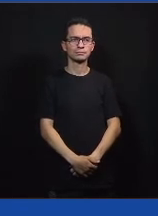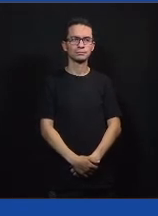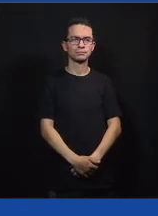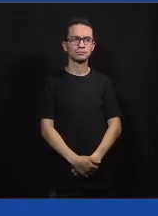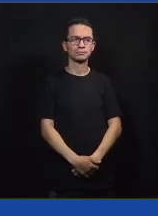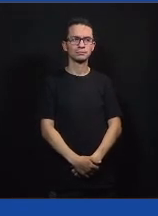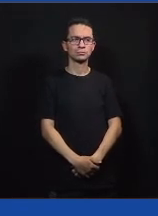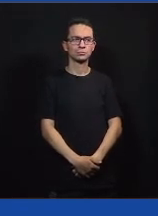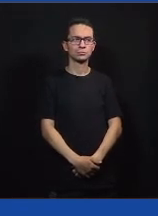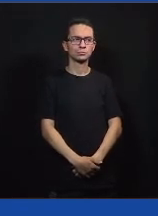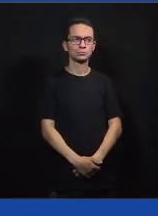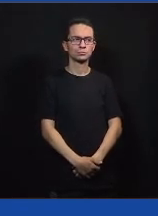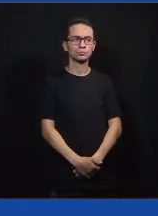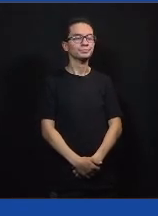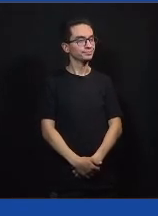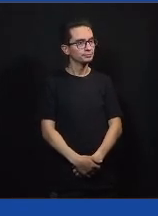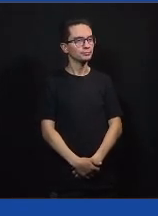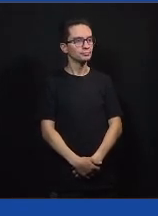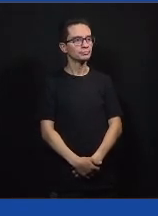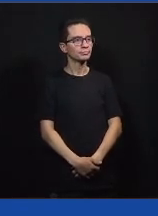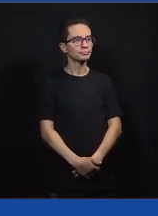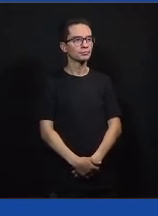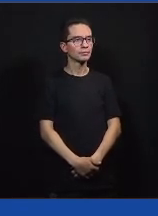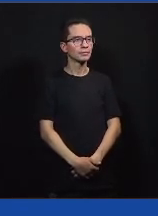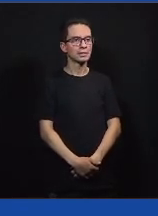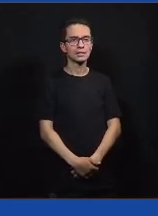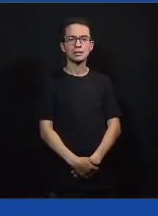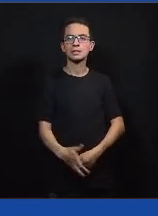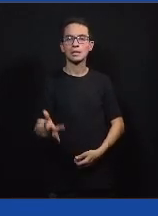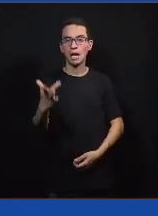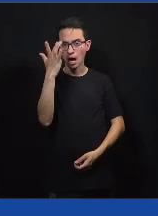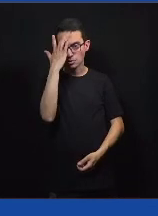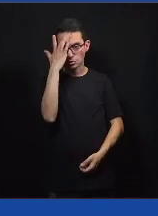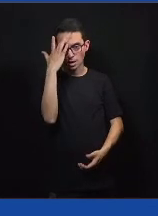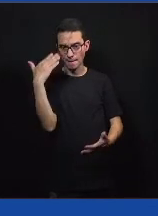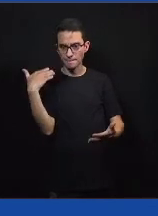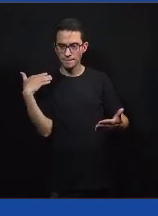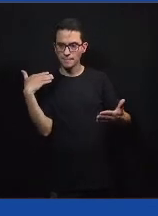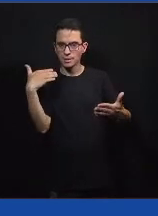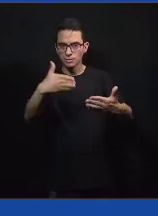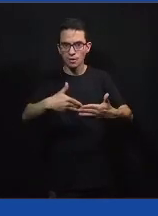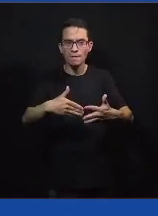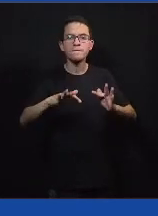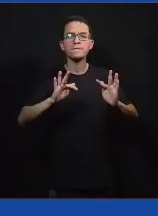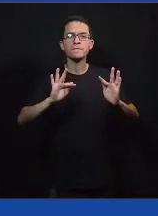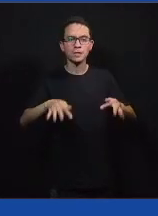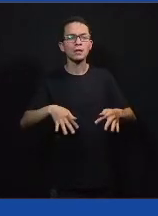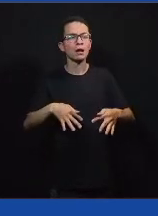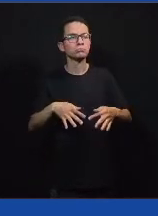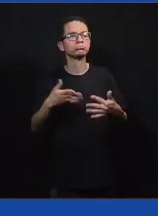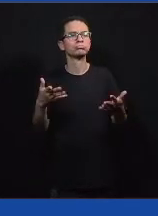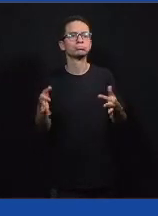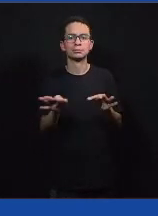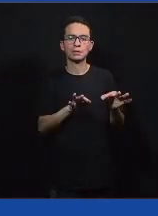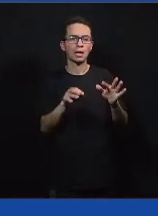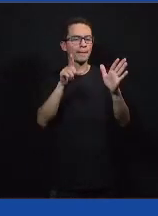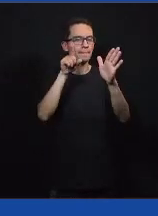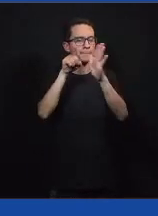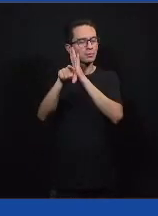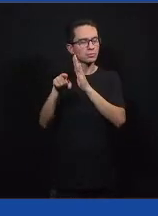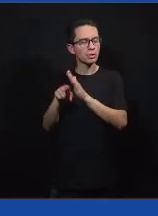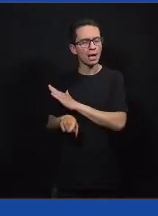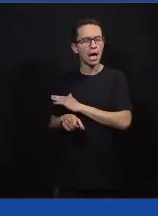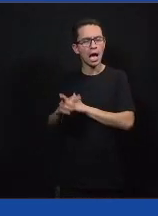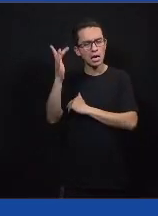e o Fê eu acho que a gente vai encerrando né E o pessoal tá preparando as perguntas a gente podia